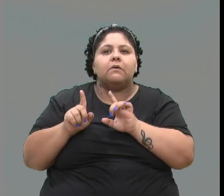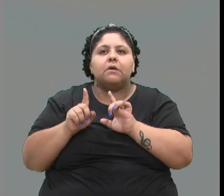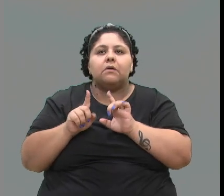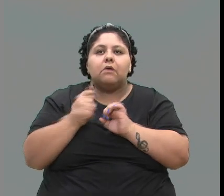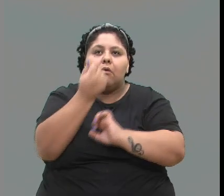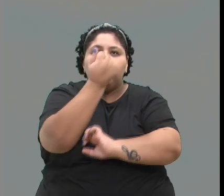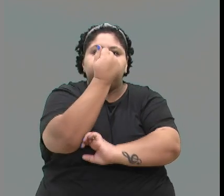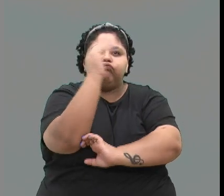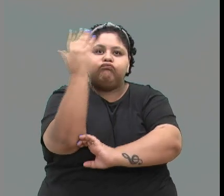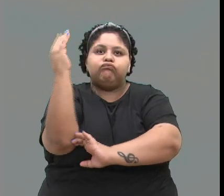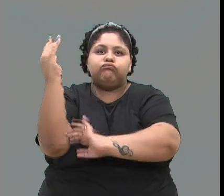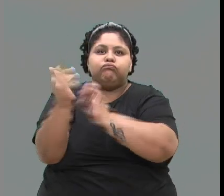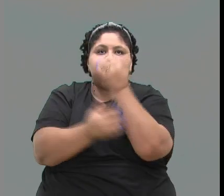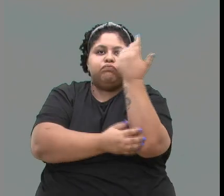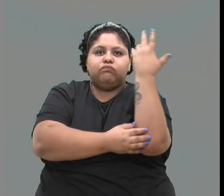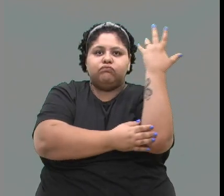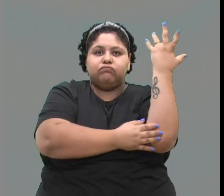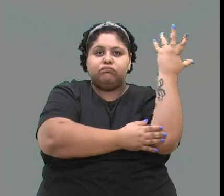altura que está esse mato.